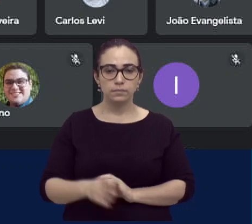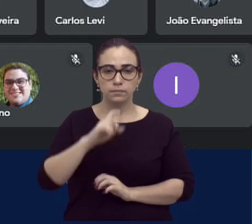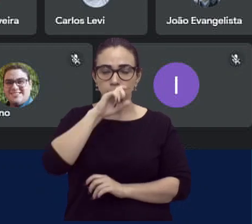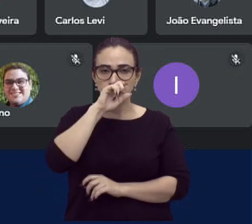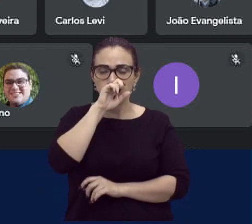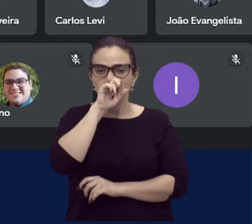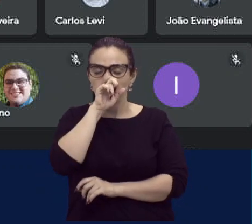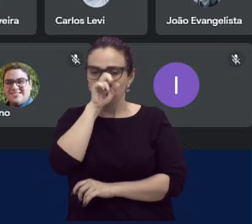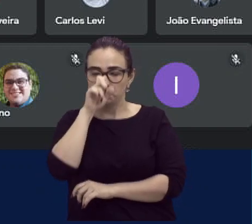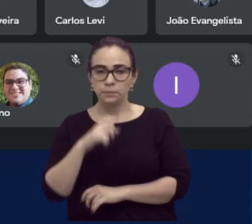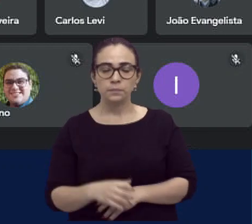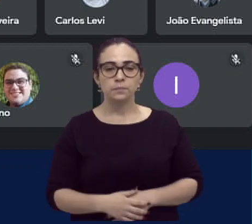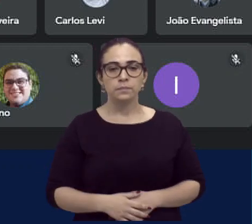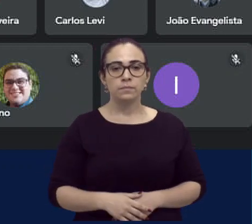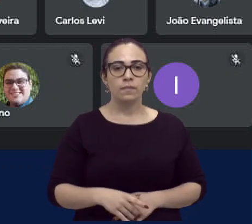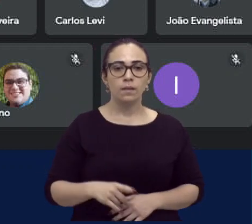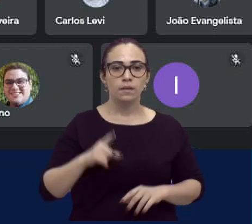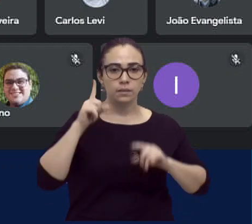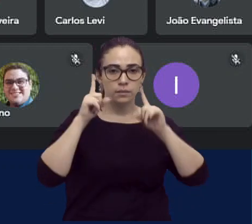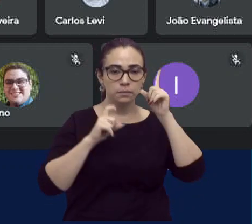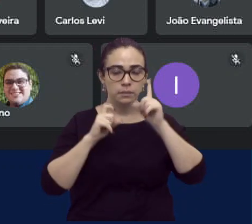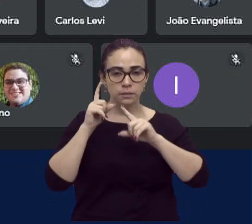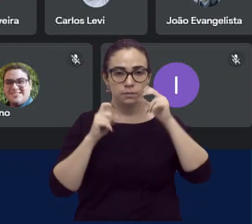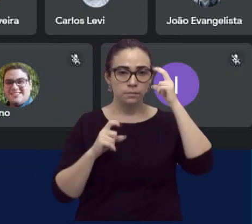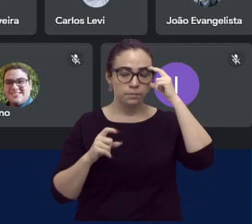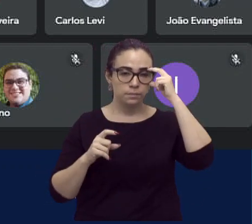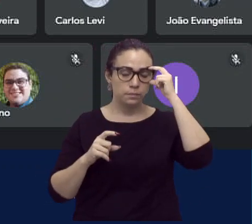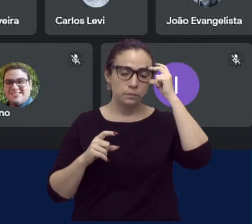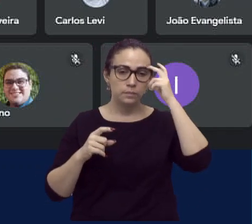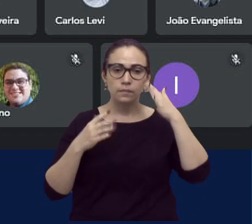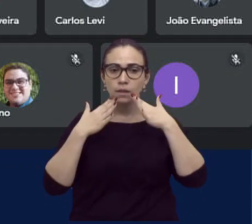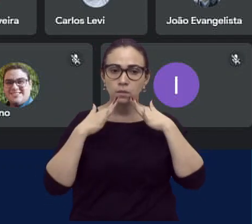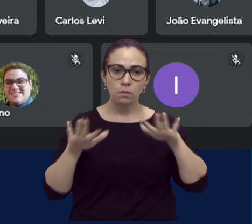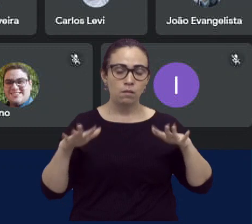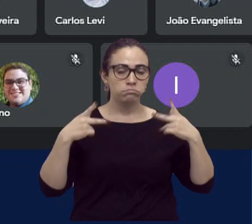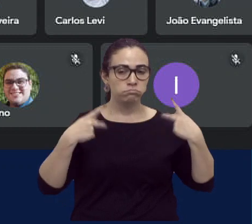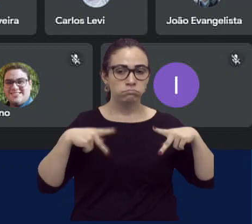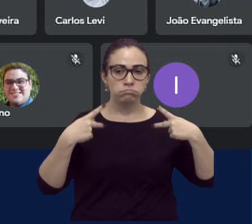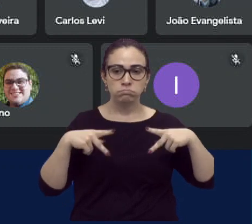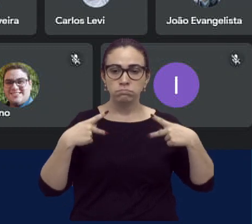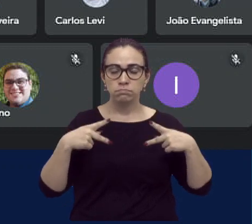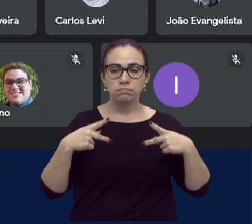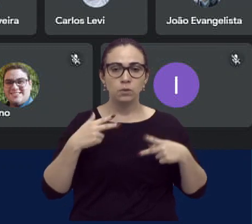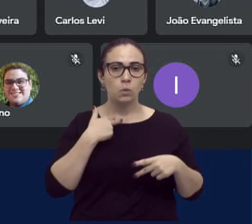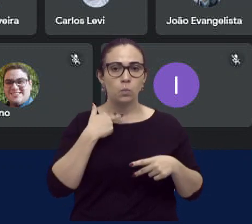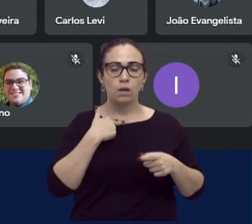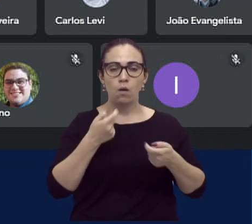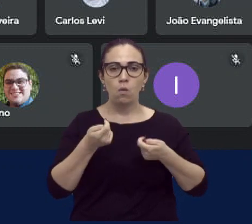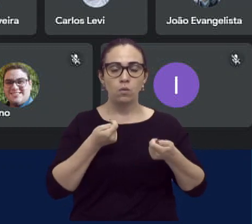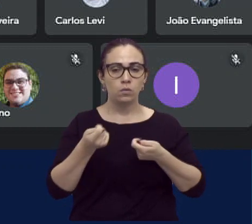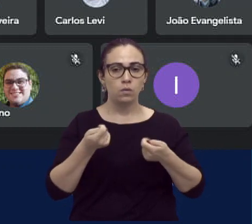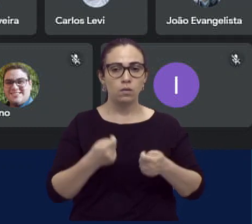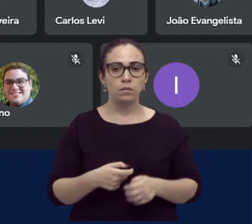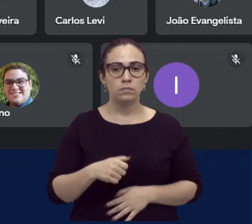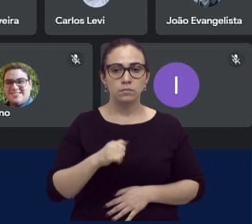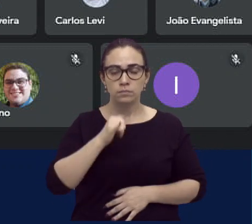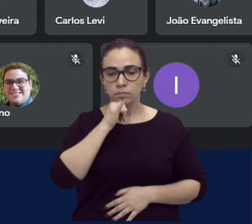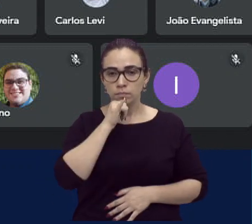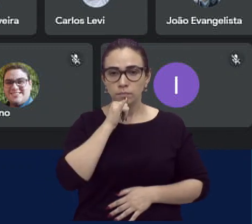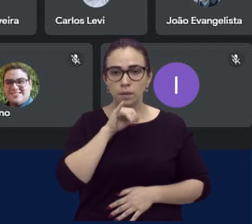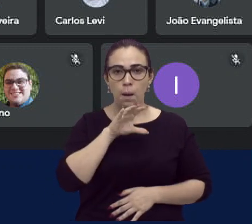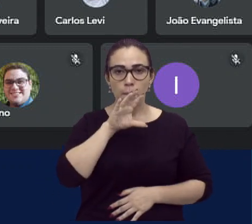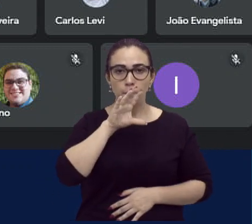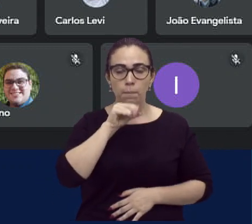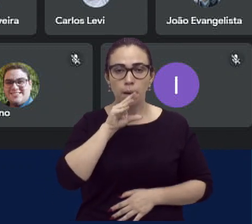E aí, ó, as microexpressões universais, elas são involuntárias. Você fala uma coisa, seu